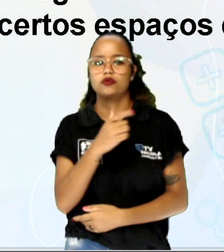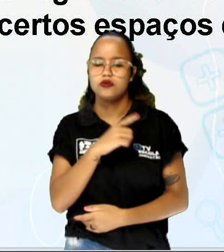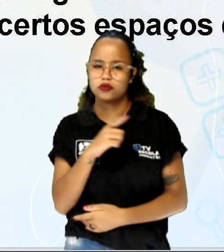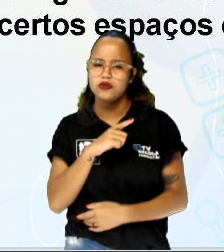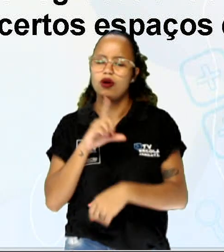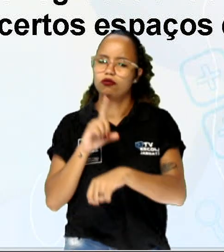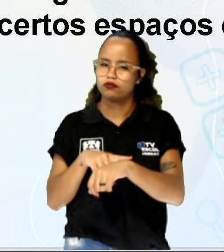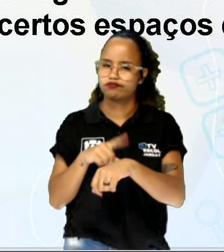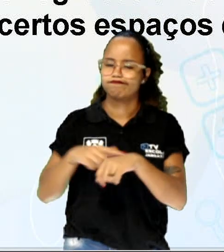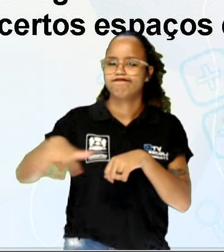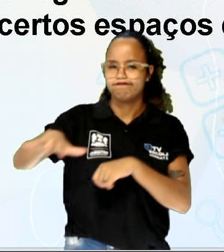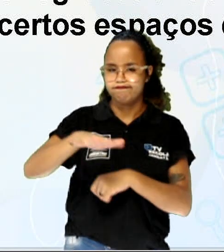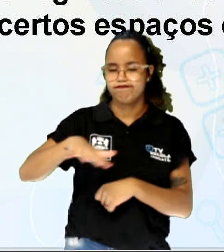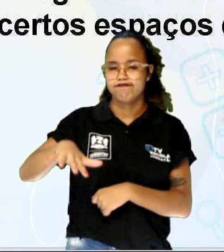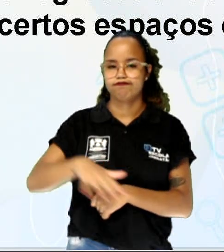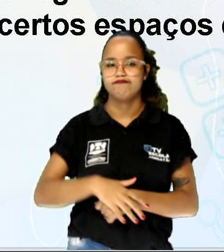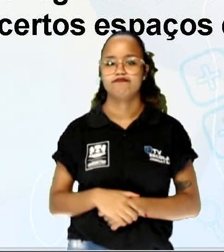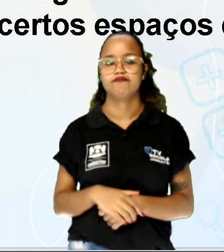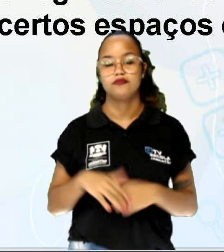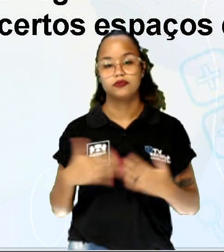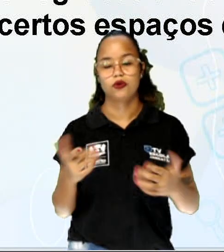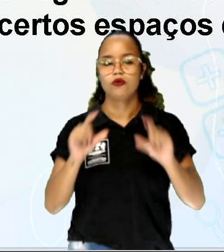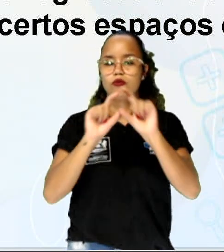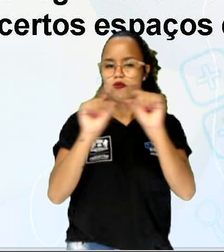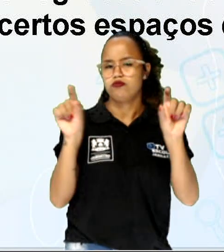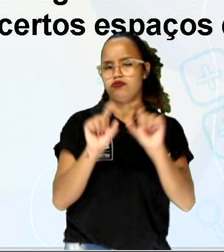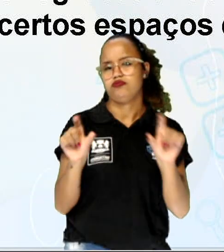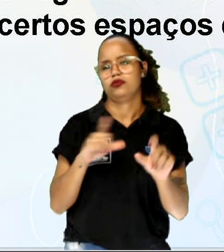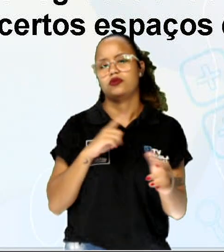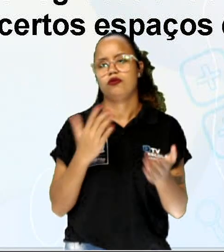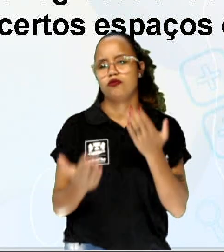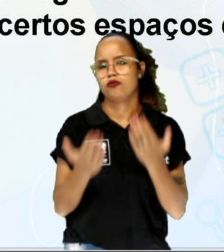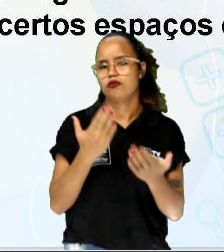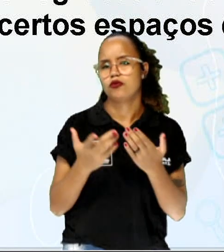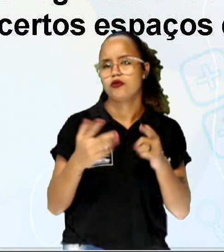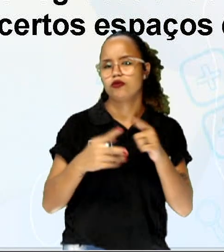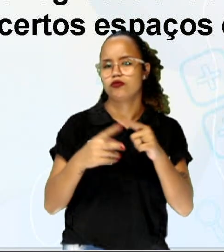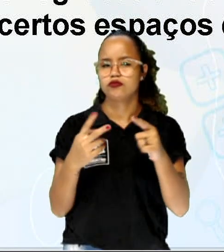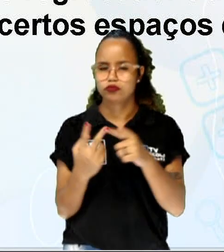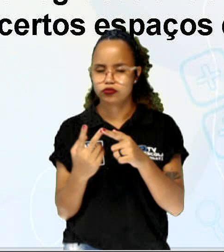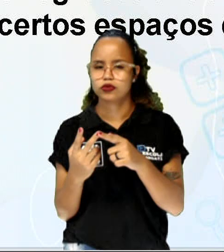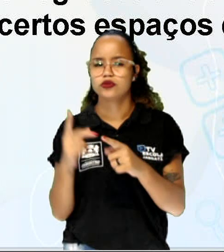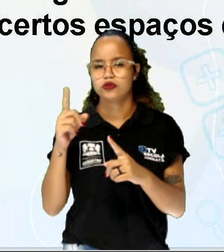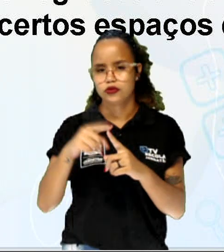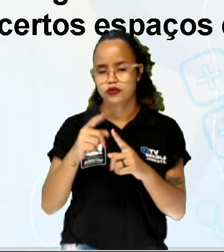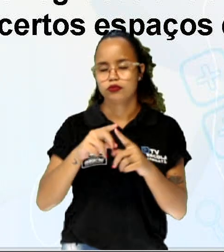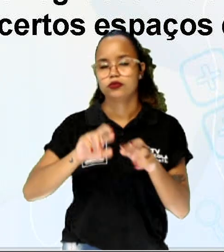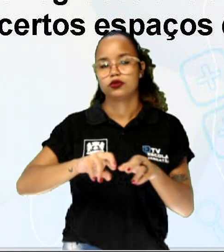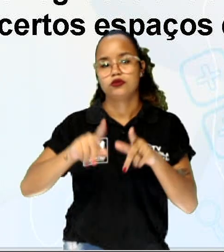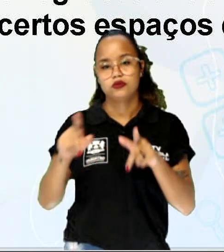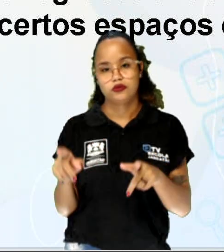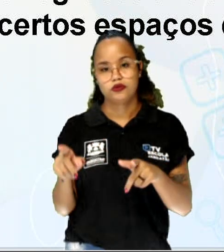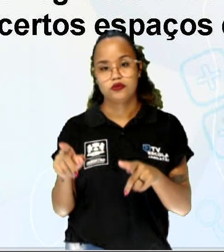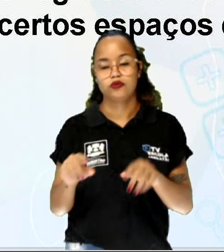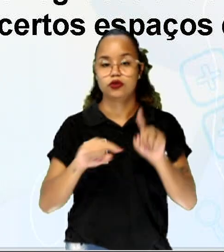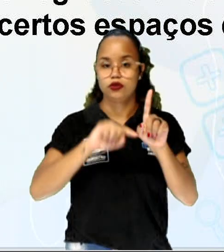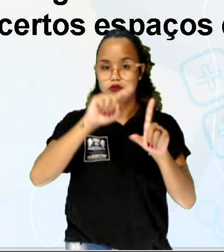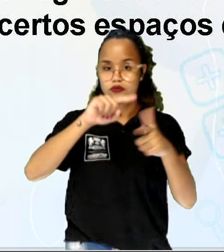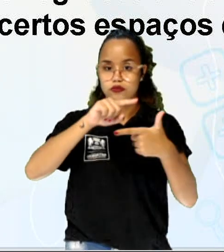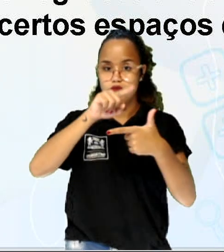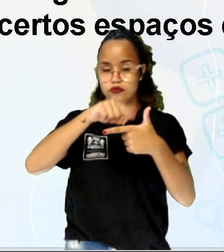tempo. Então, enquanto que o gráfico de colunas a gente está comparando duas grandezas, né, diferentes, o gráfico de linha a